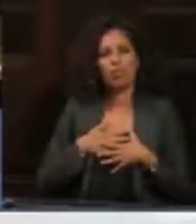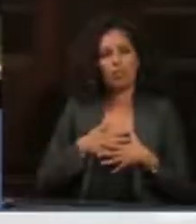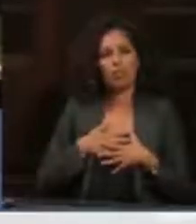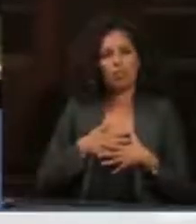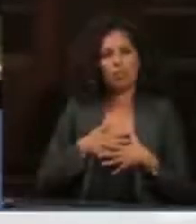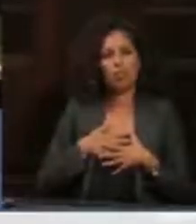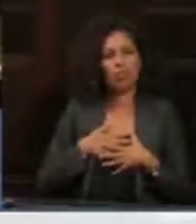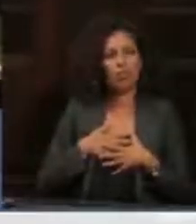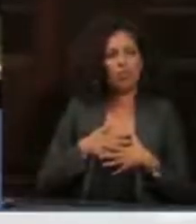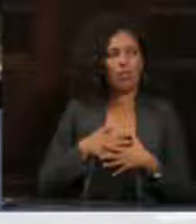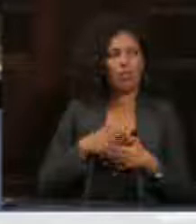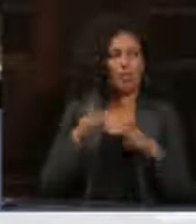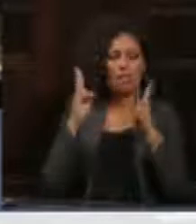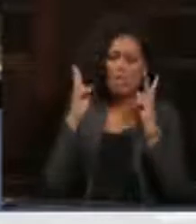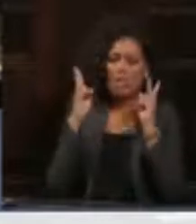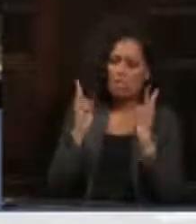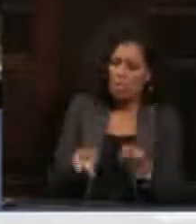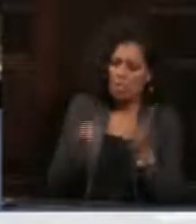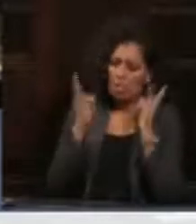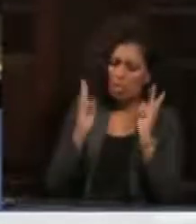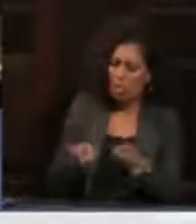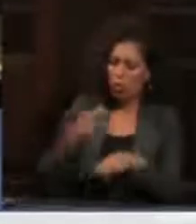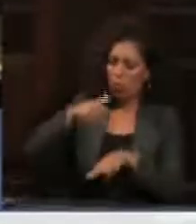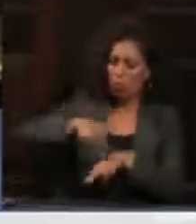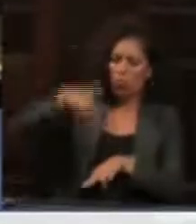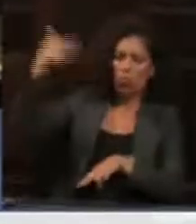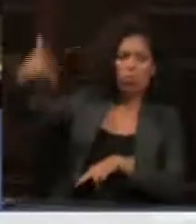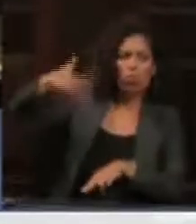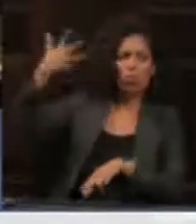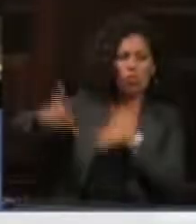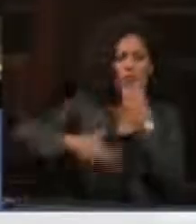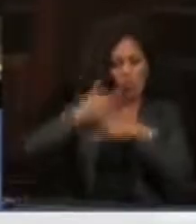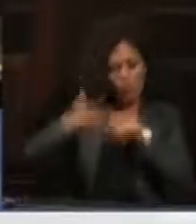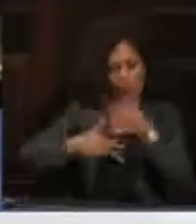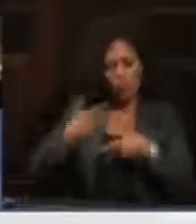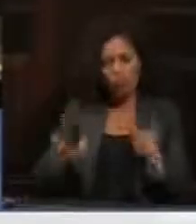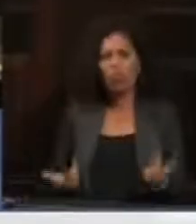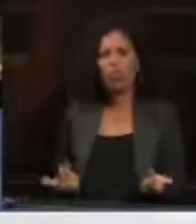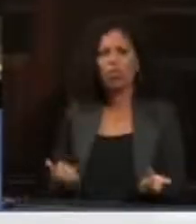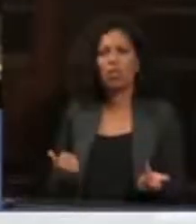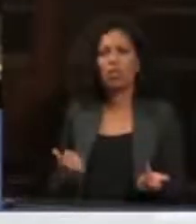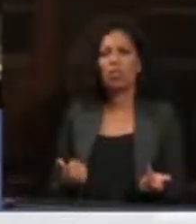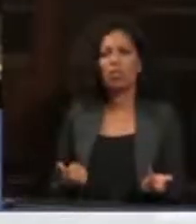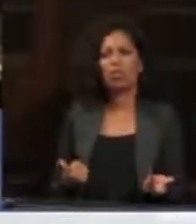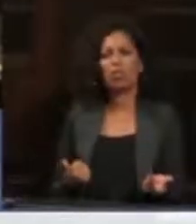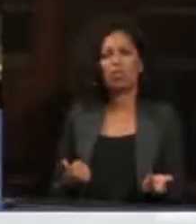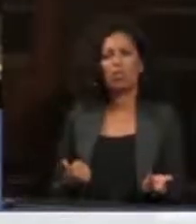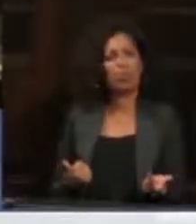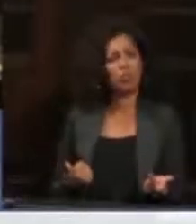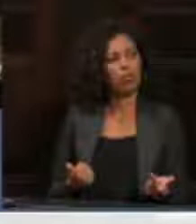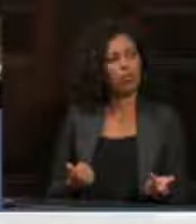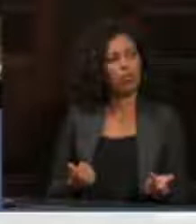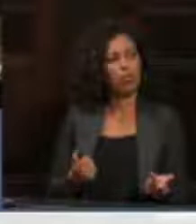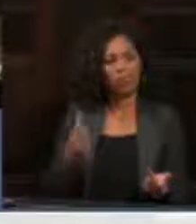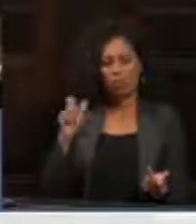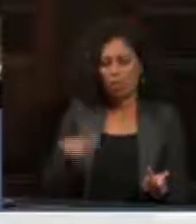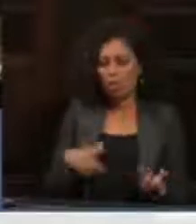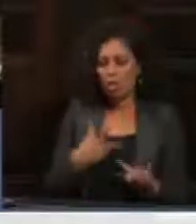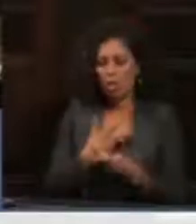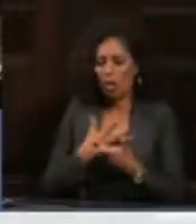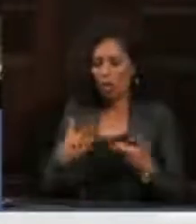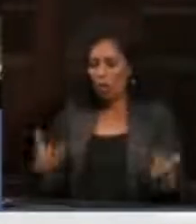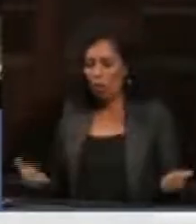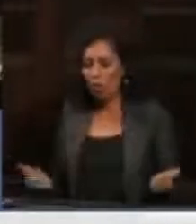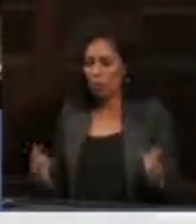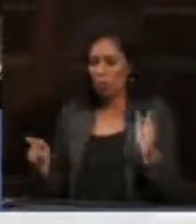esteja o tempo todo usando essa tribuna para evidenciar o que não é uma questão individual de